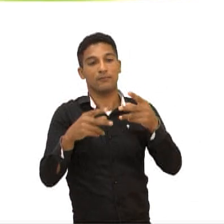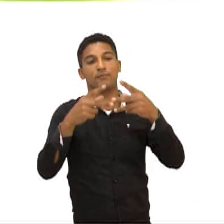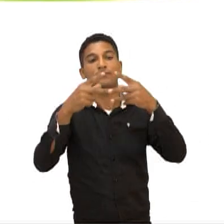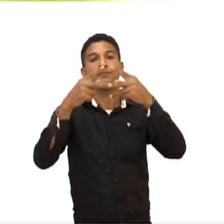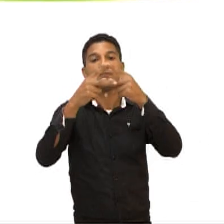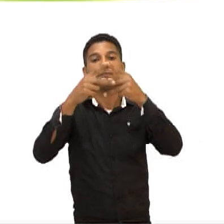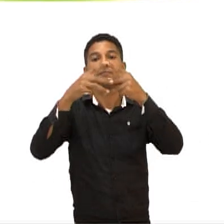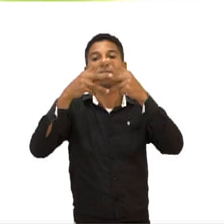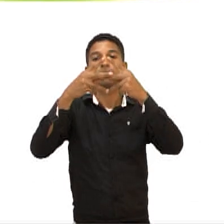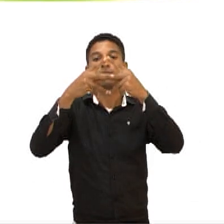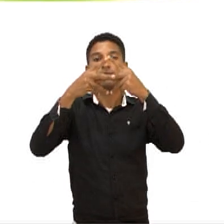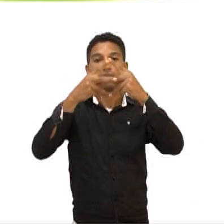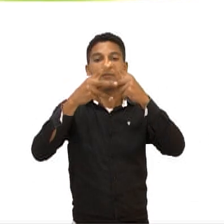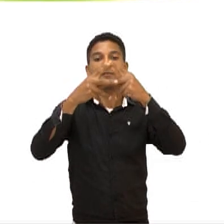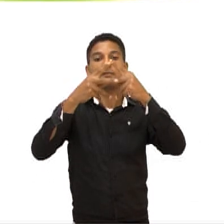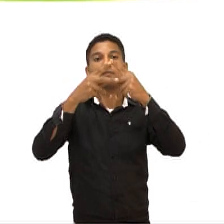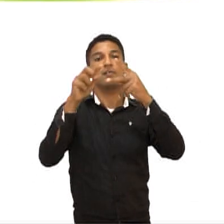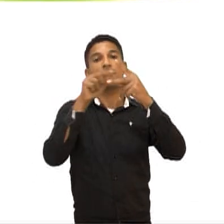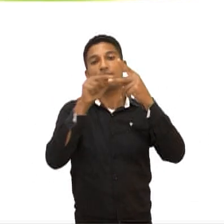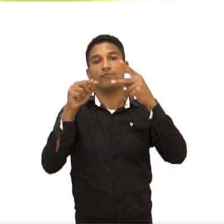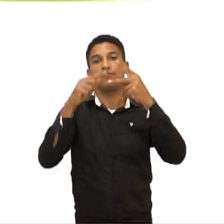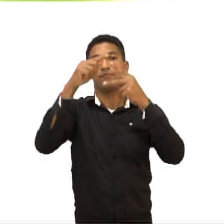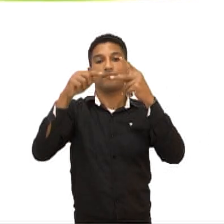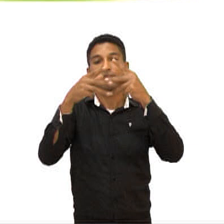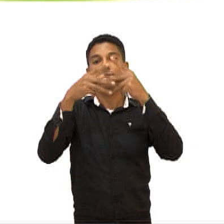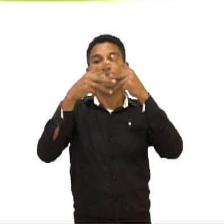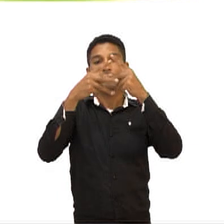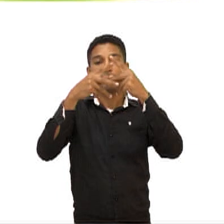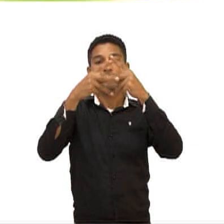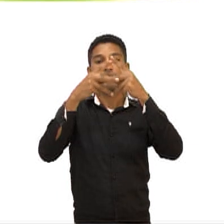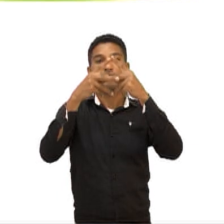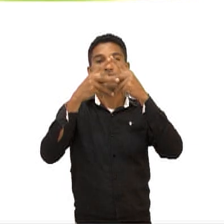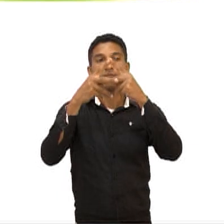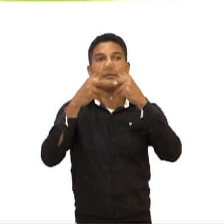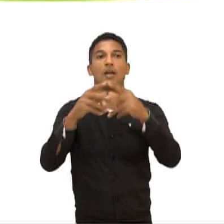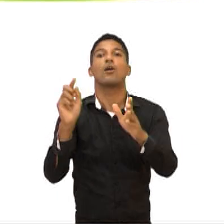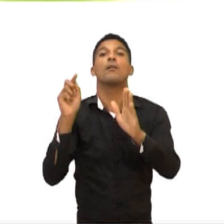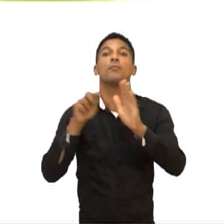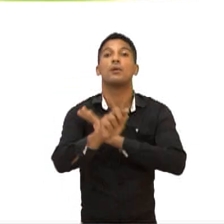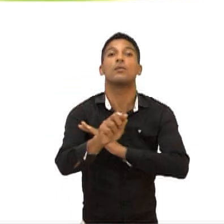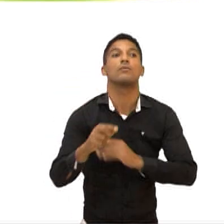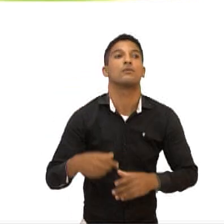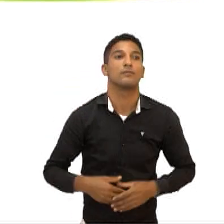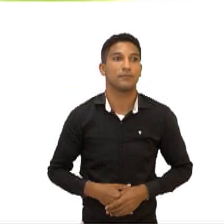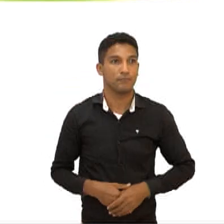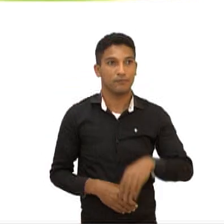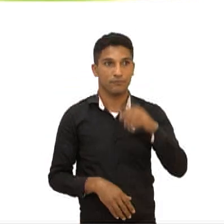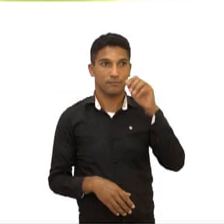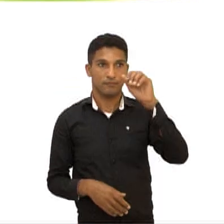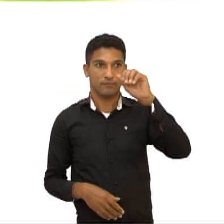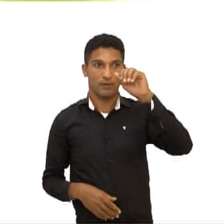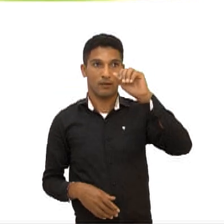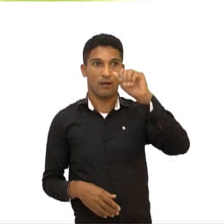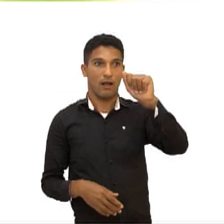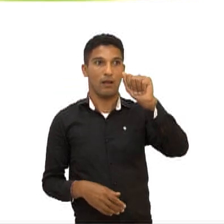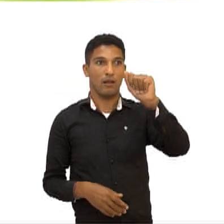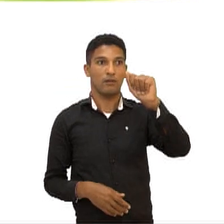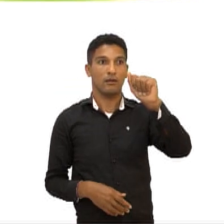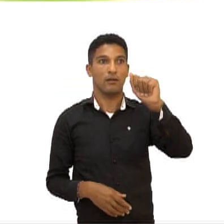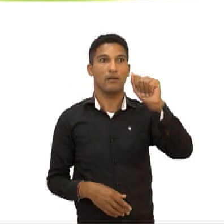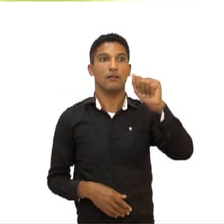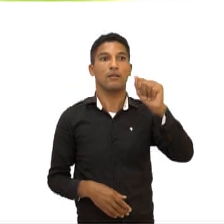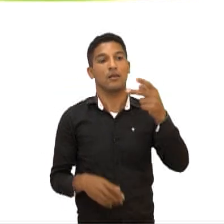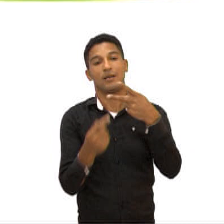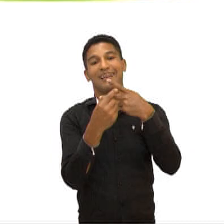mede 90 graus. B, obtuso e mede 60 graus. Obtuso e